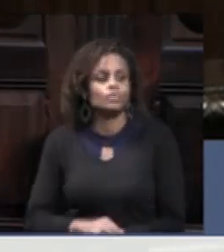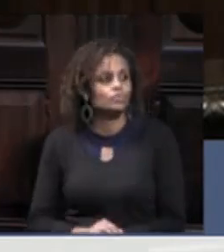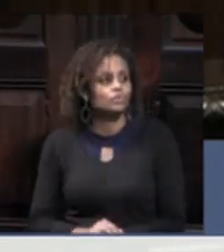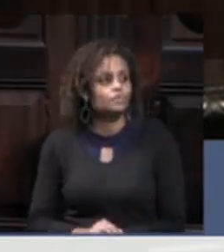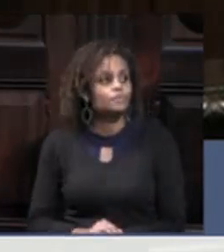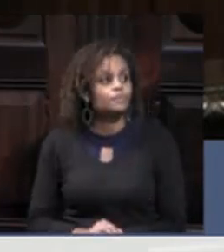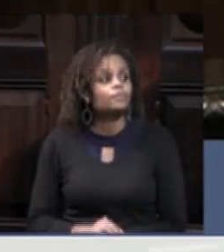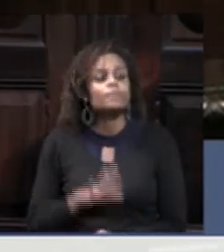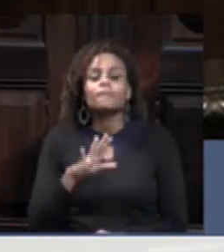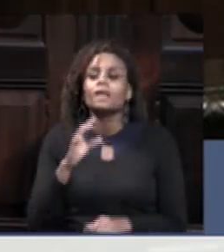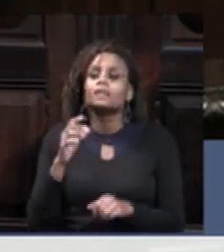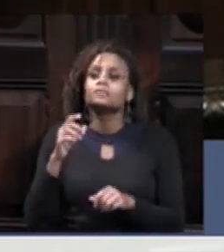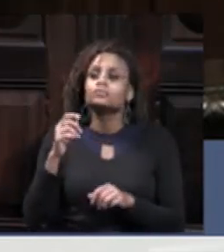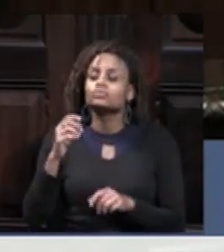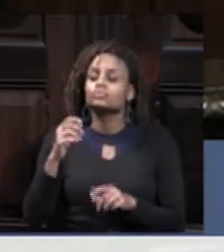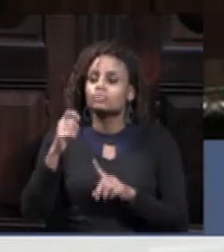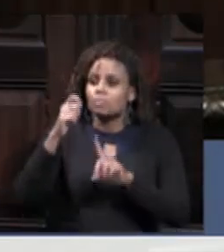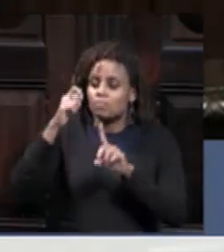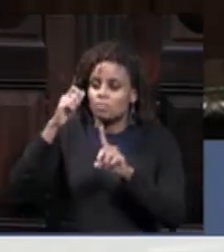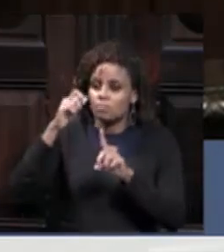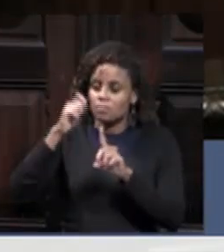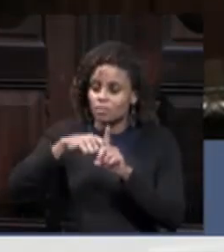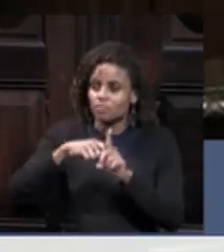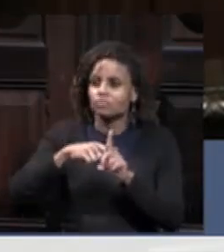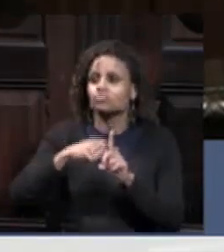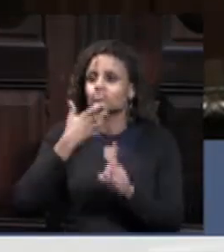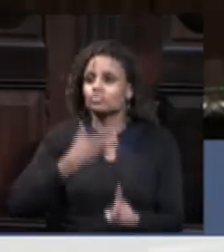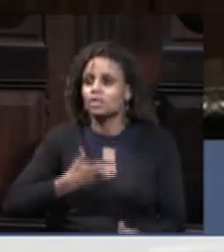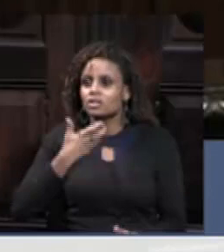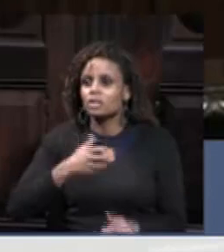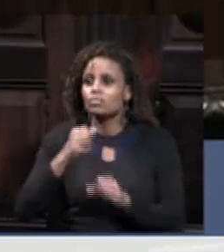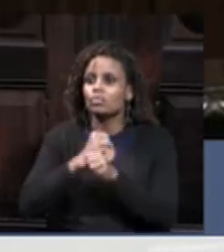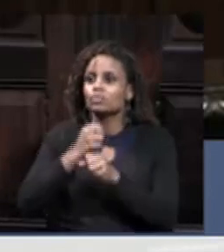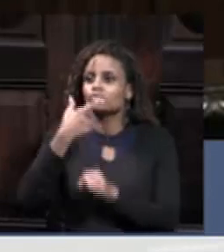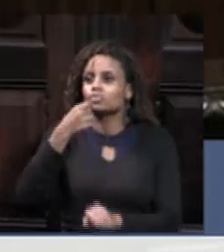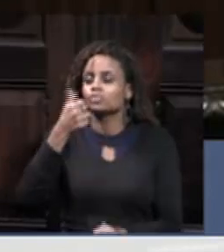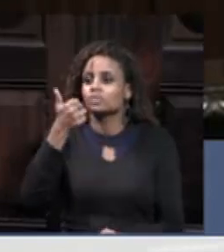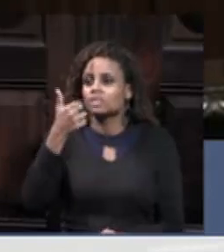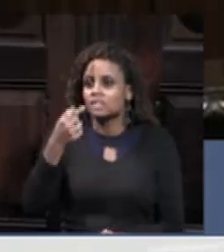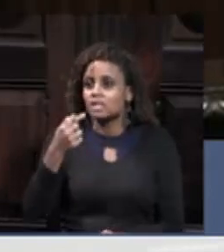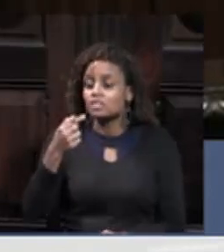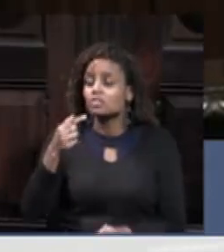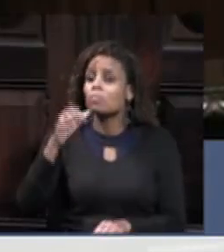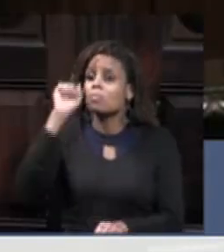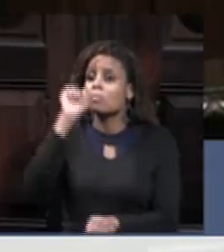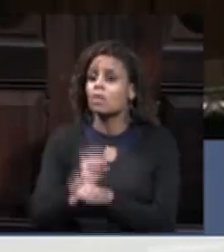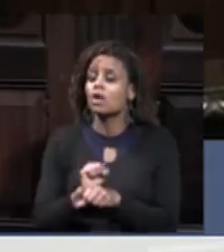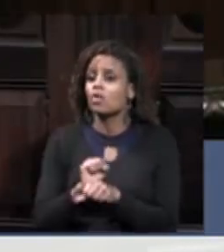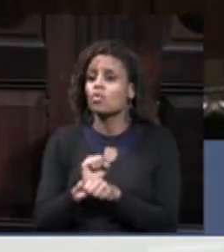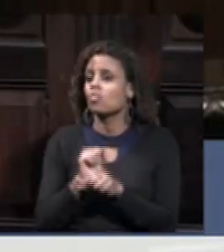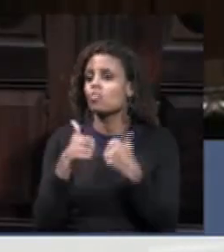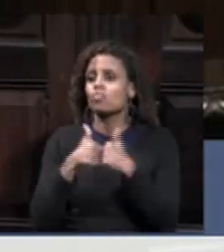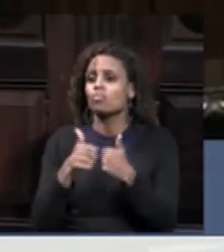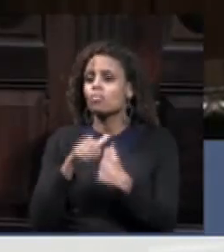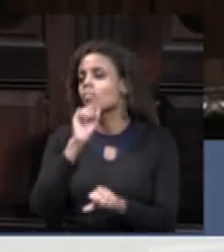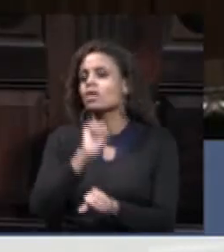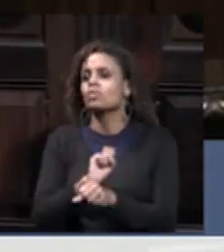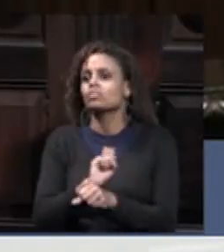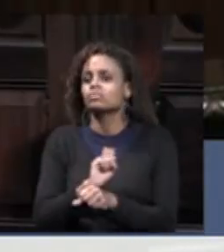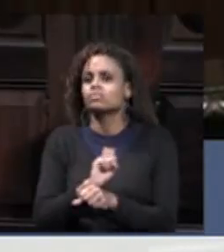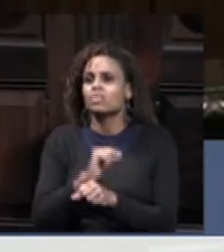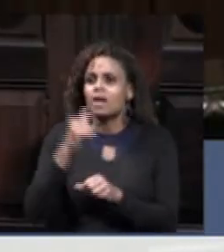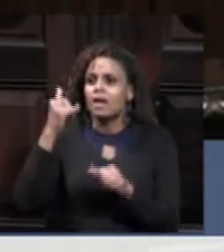de 2017, esse serviço foi interrompido, sem nenhum aviso prévio, sem